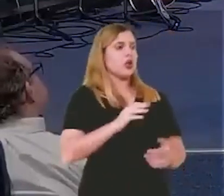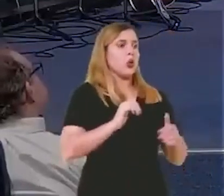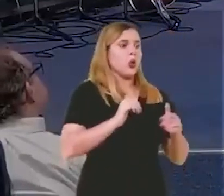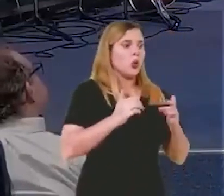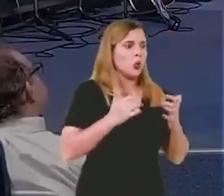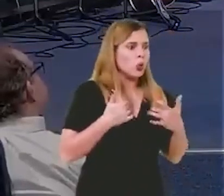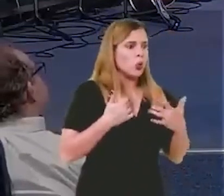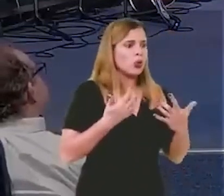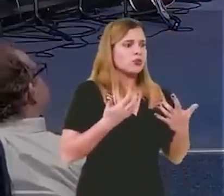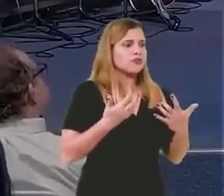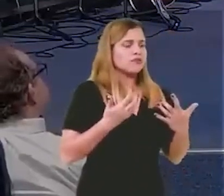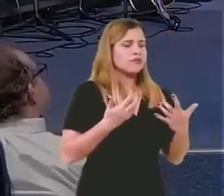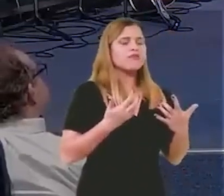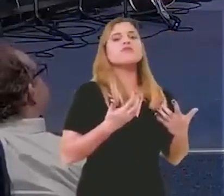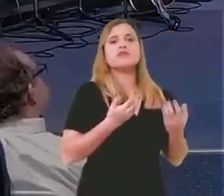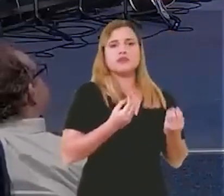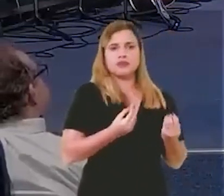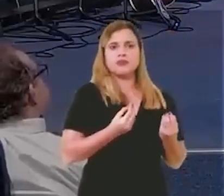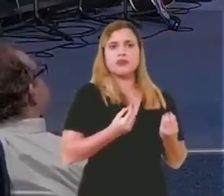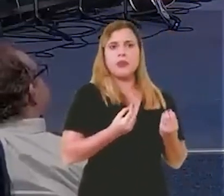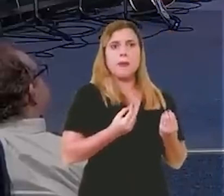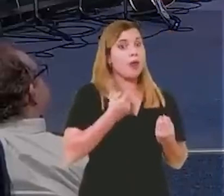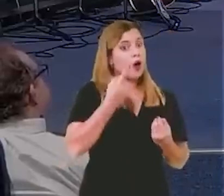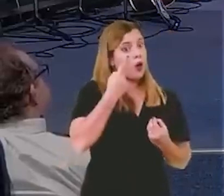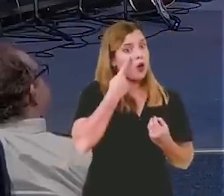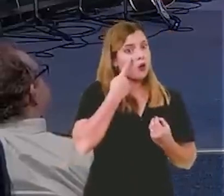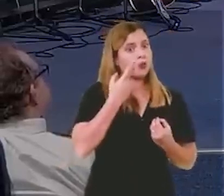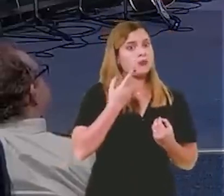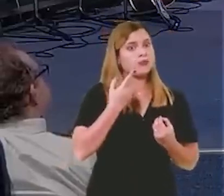Olha a tentativa de botar um homem no pedestal aí.